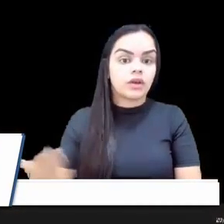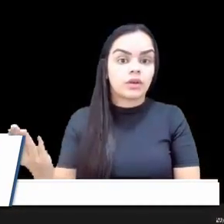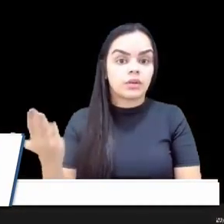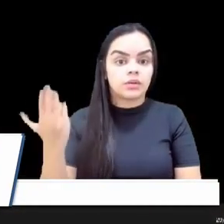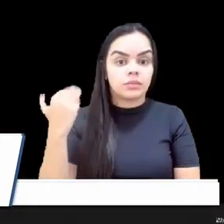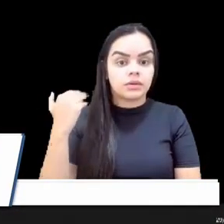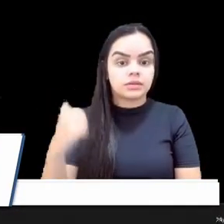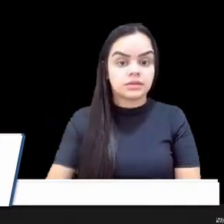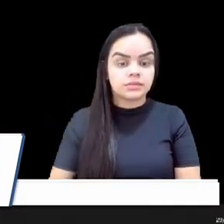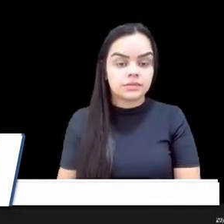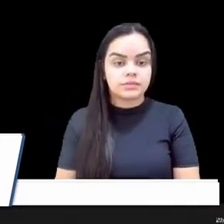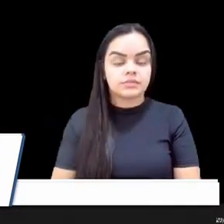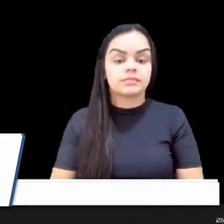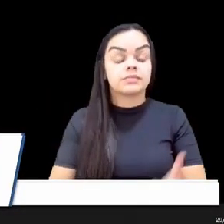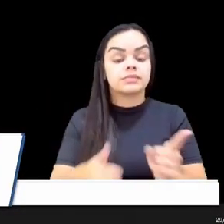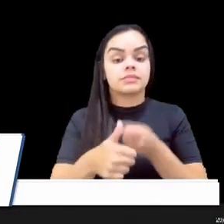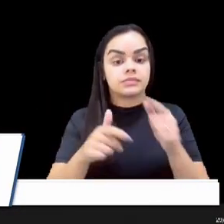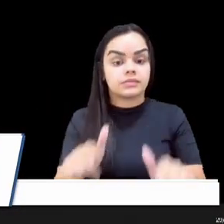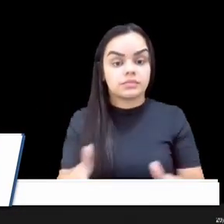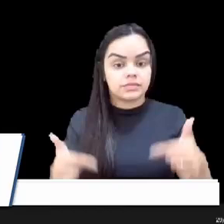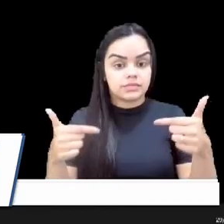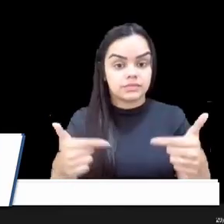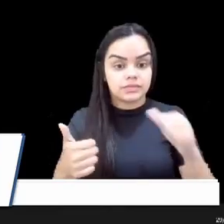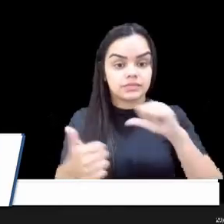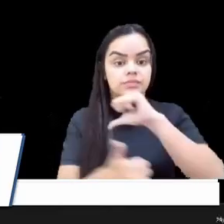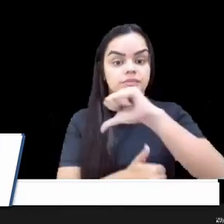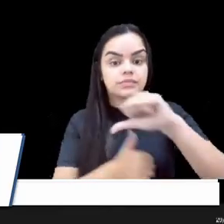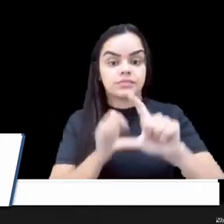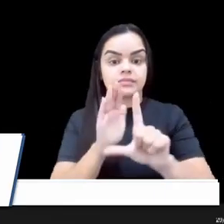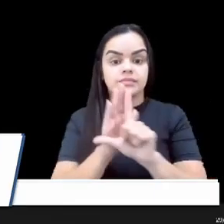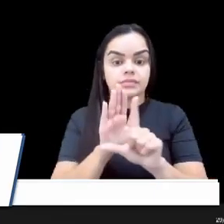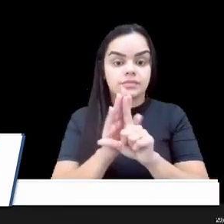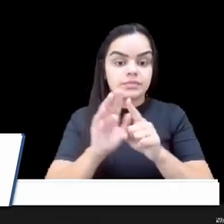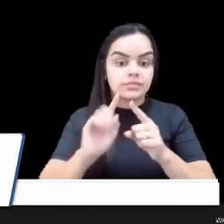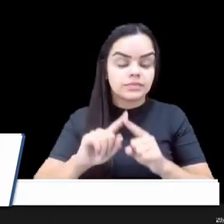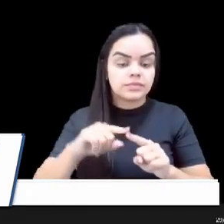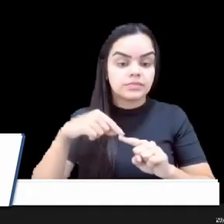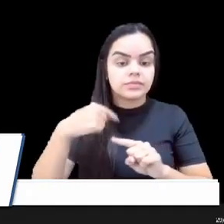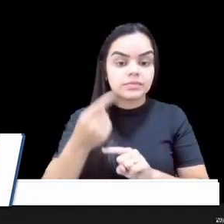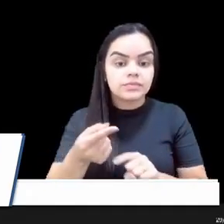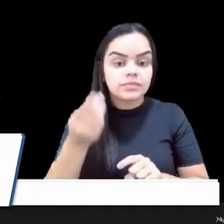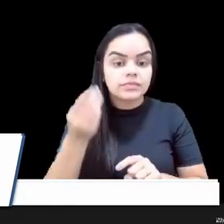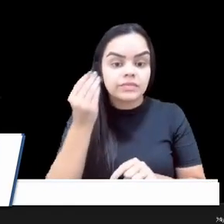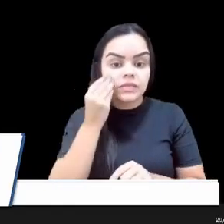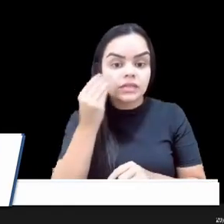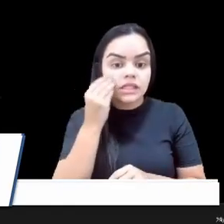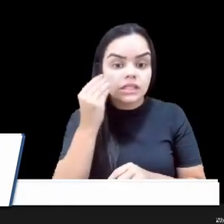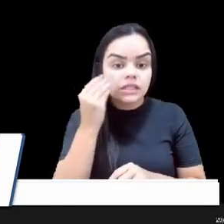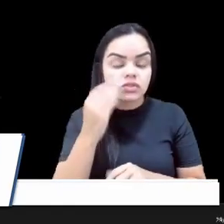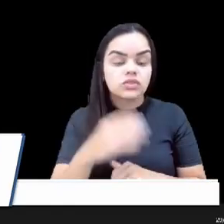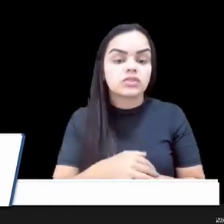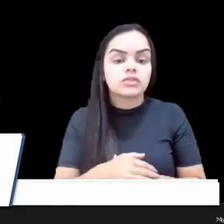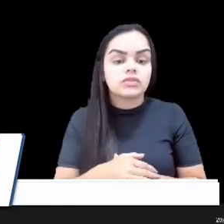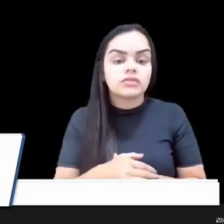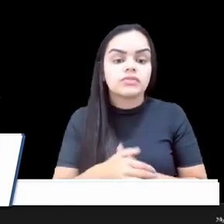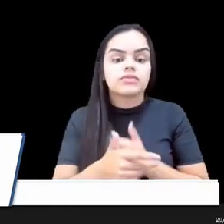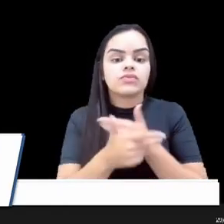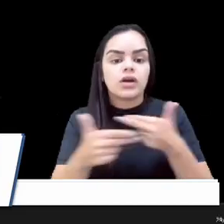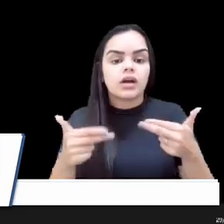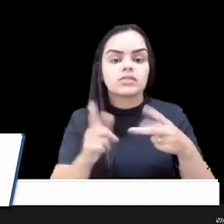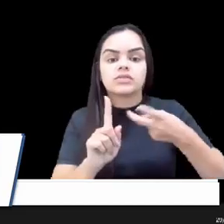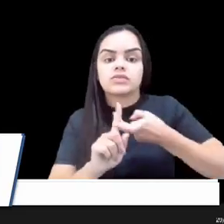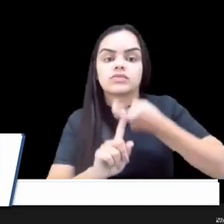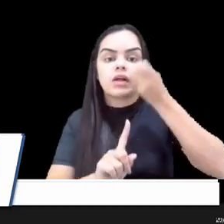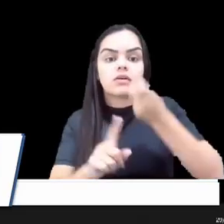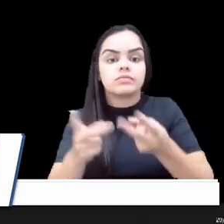que empreendemos foi o MP, que foi transformado em lei depois, era justamente uma tentativa de coibir diversos tipos de fraudes que haviam sido identificados